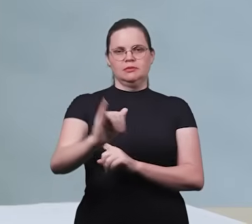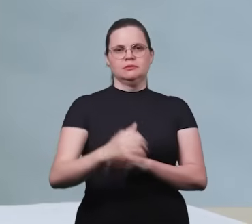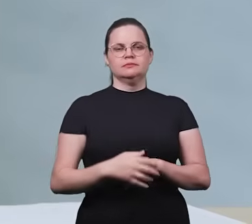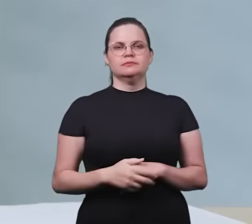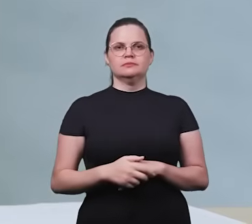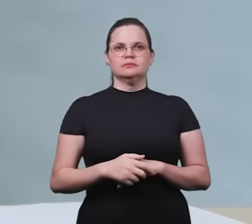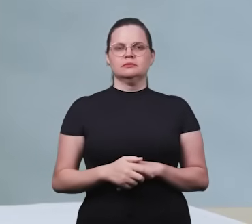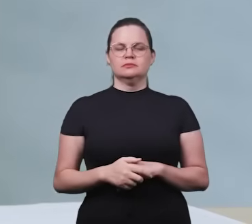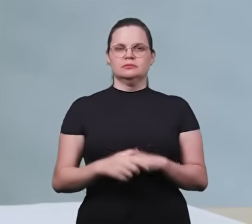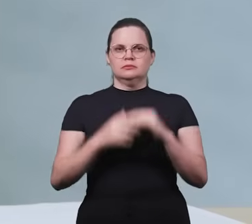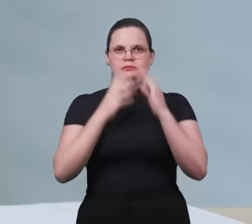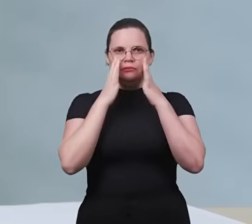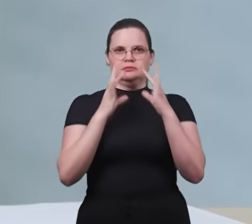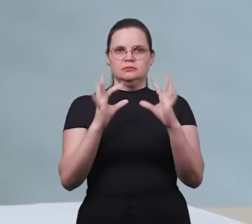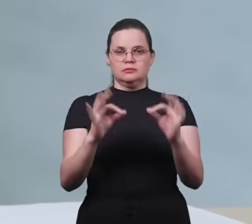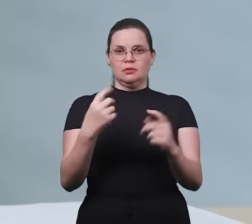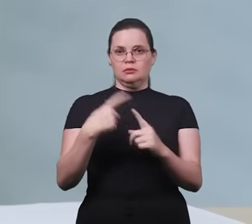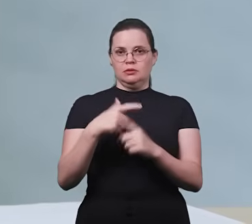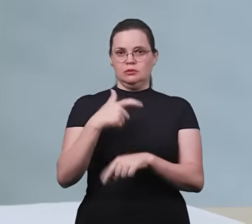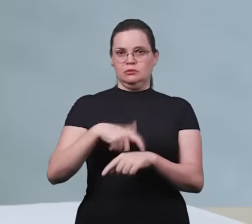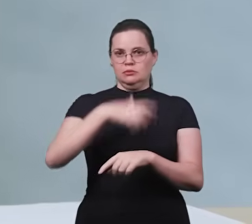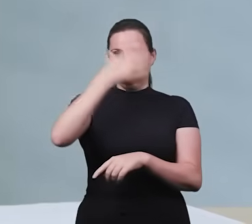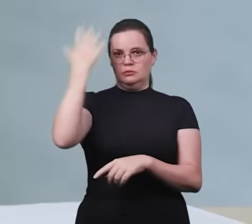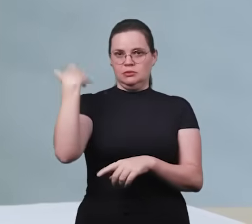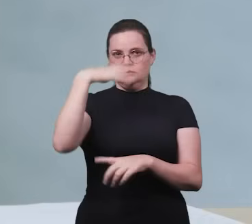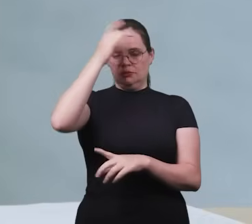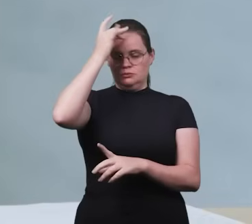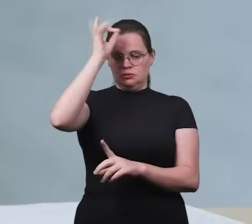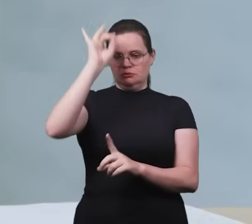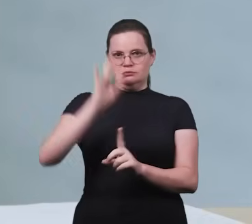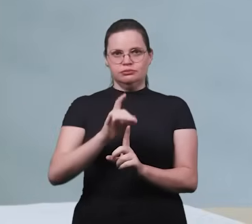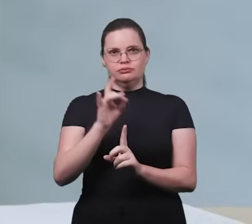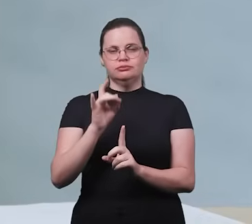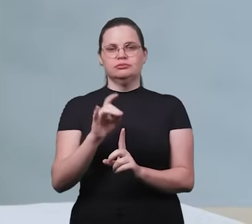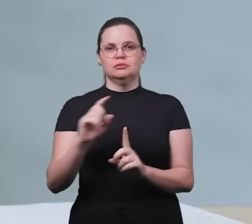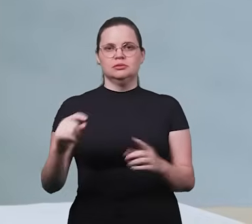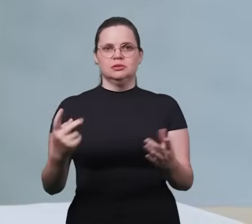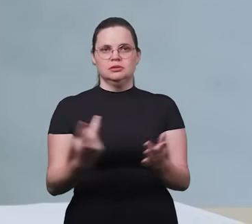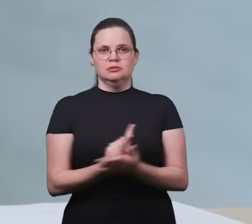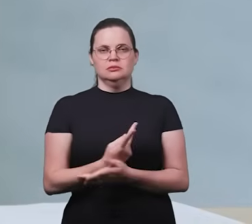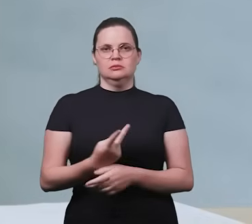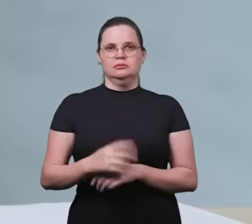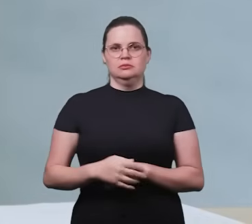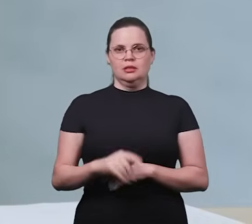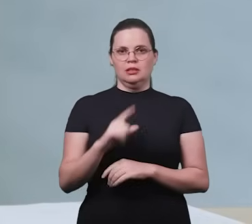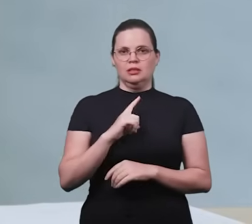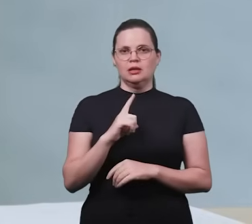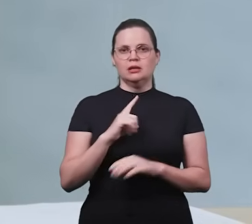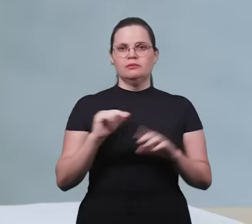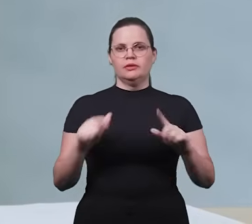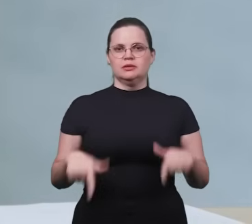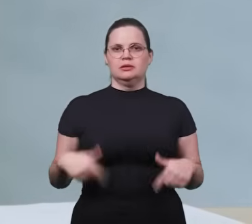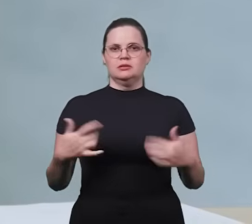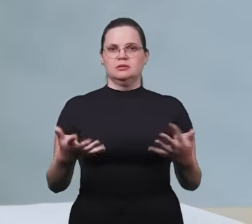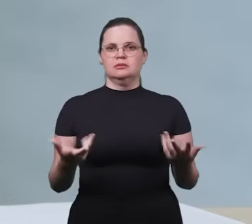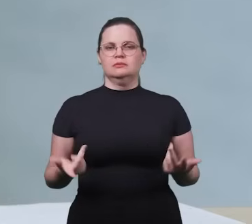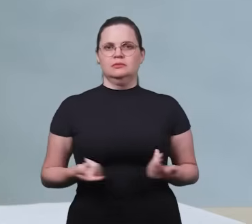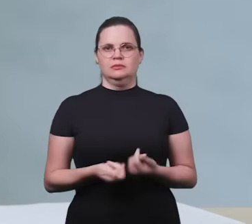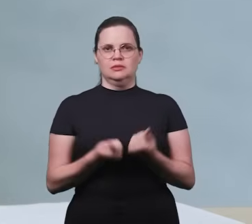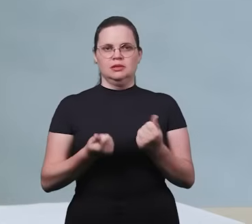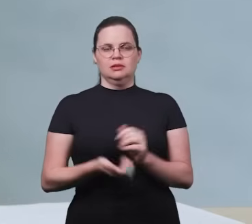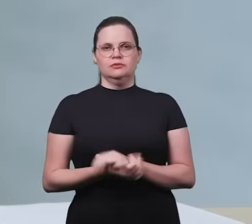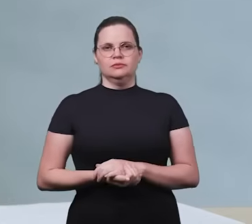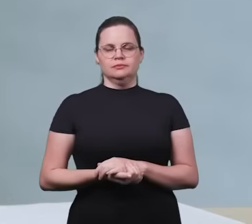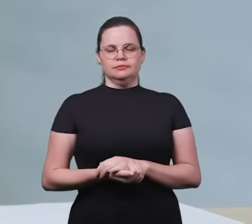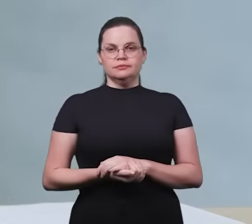a atenção que quando o Espírito ele tocou a terra, houve então essa operação grandiosa, né?